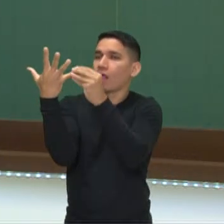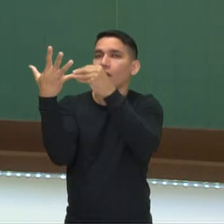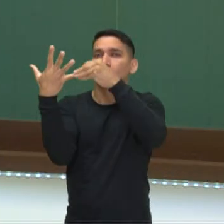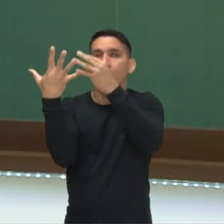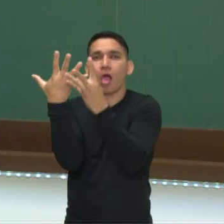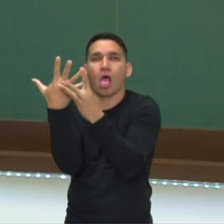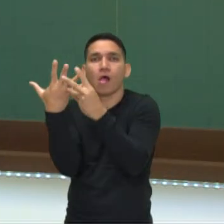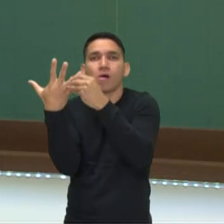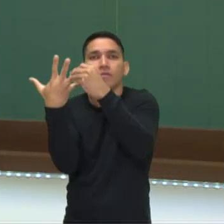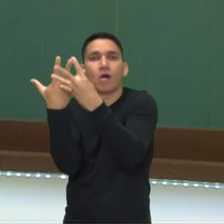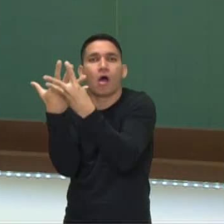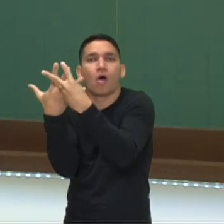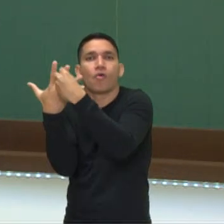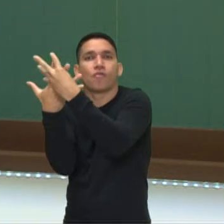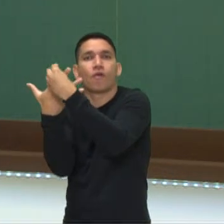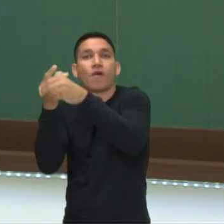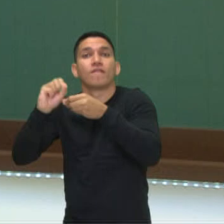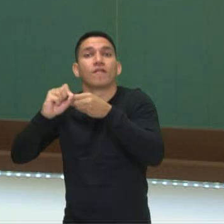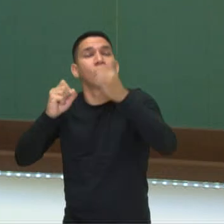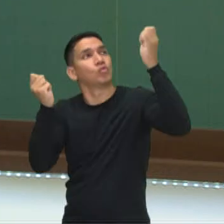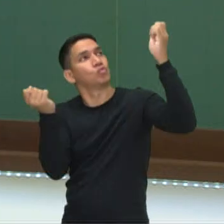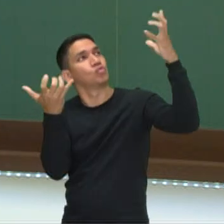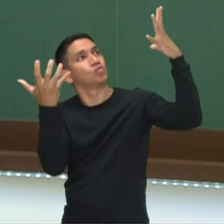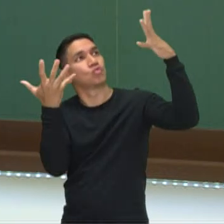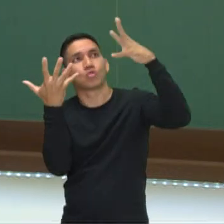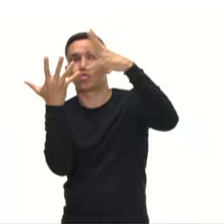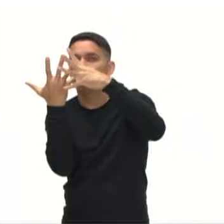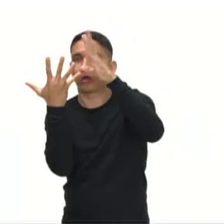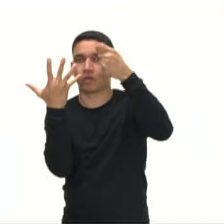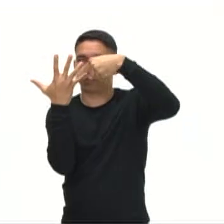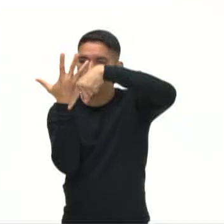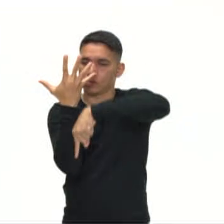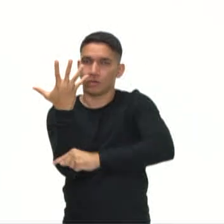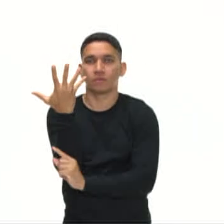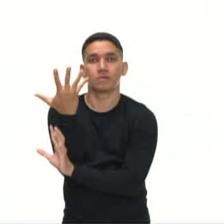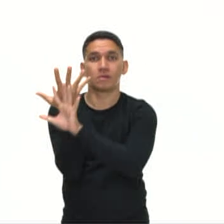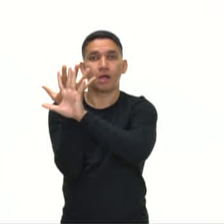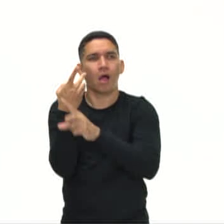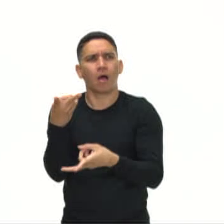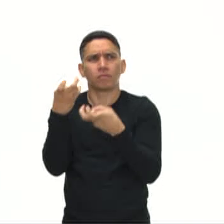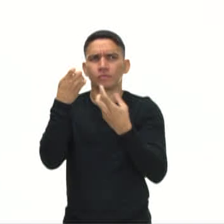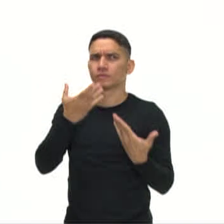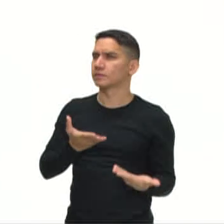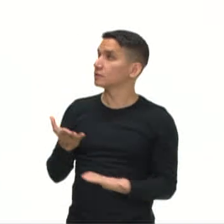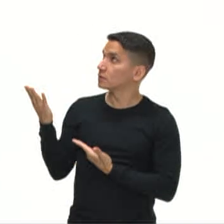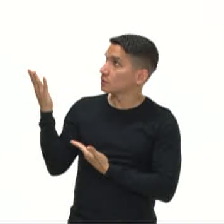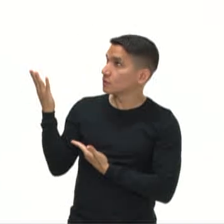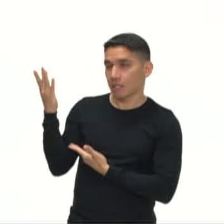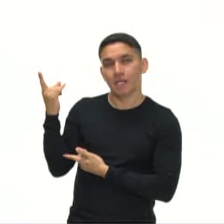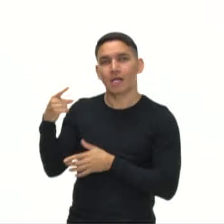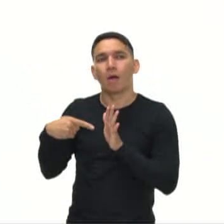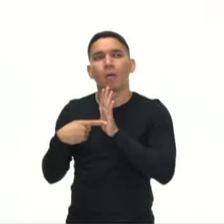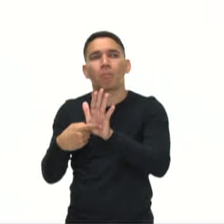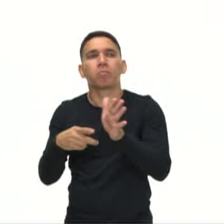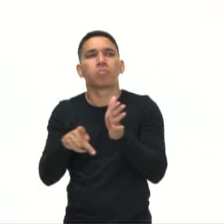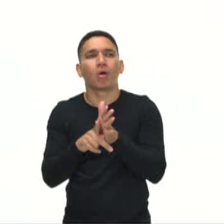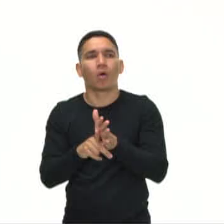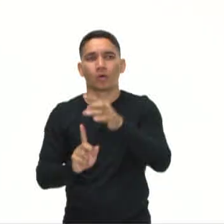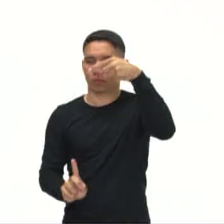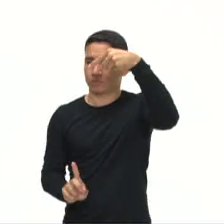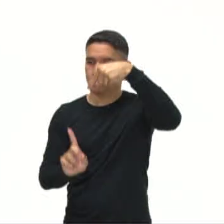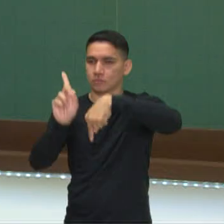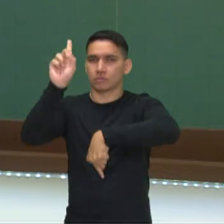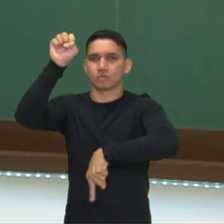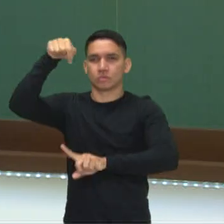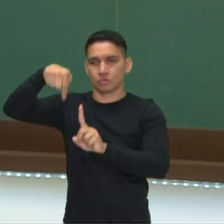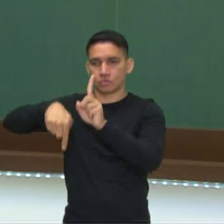processo de fotossíntese. Observe então a primeira imagem que as flechas em azul, elas vão tanto para cima quanto para